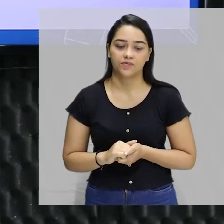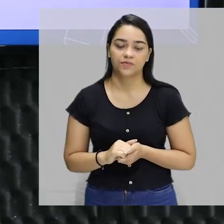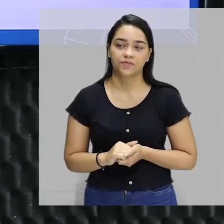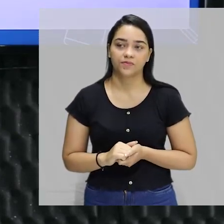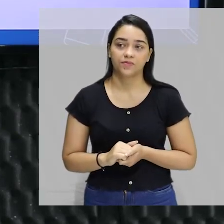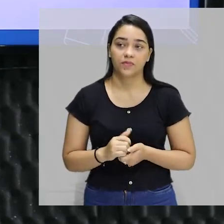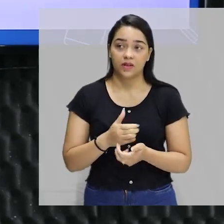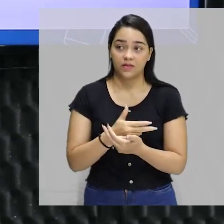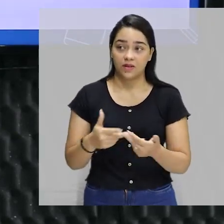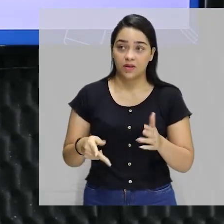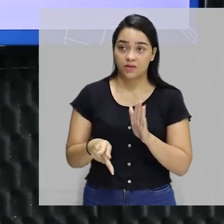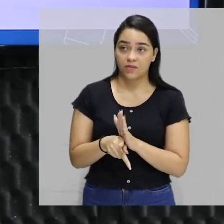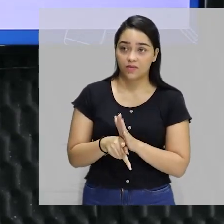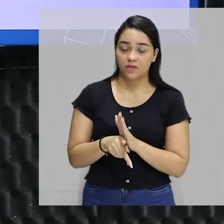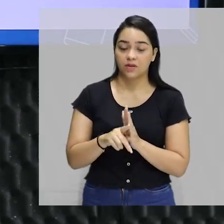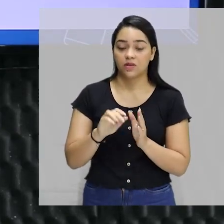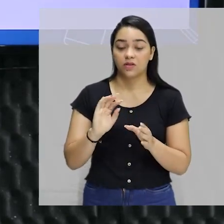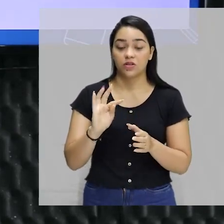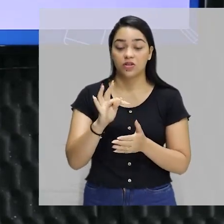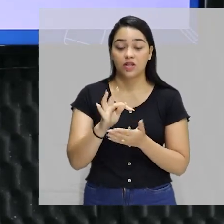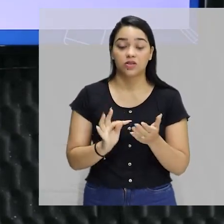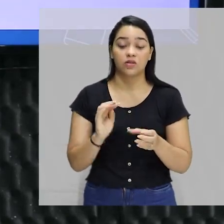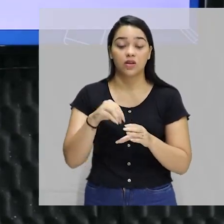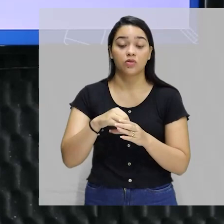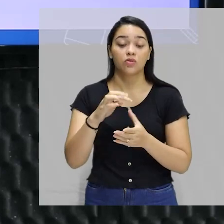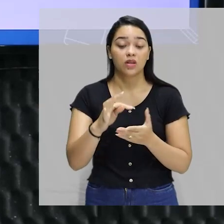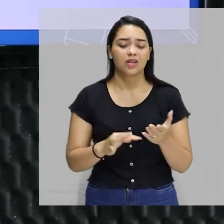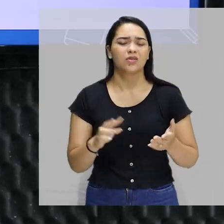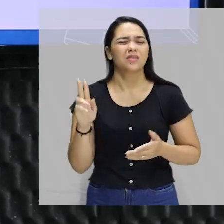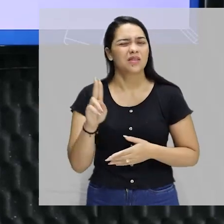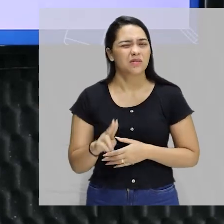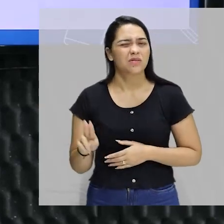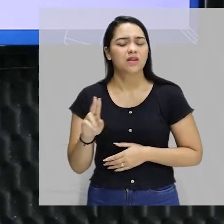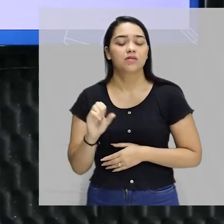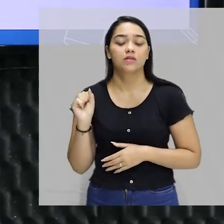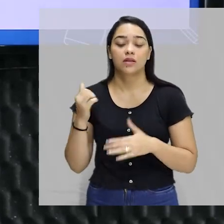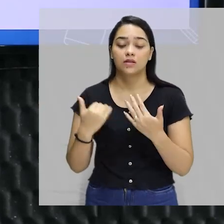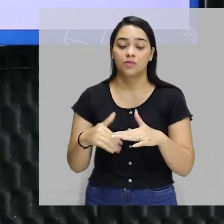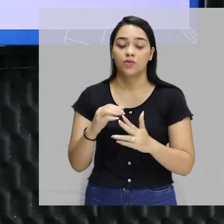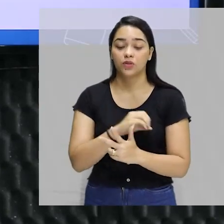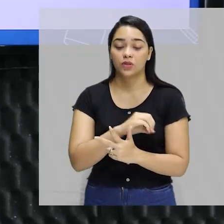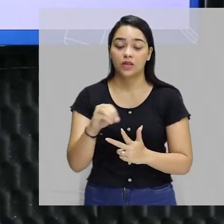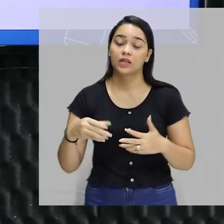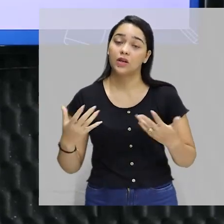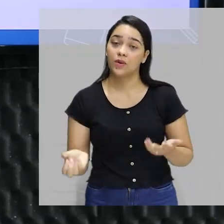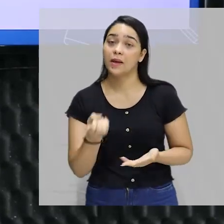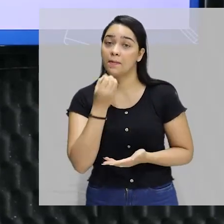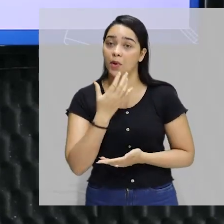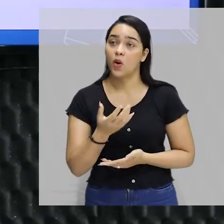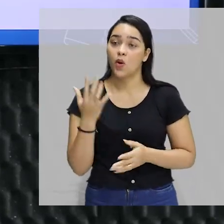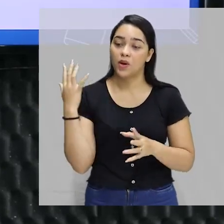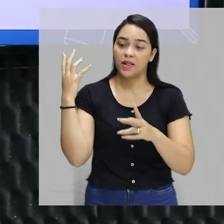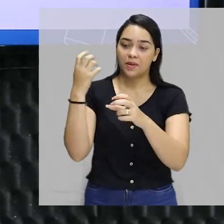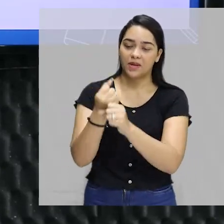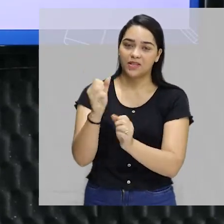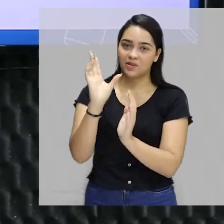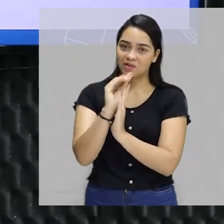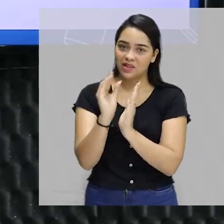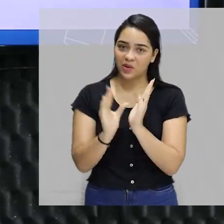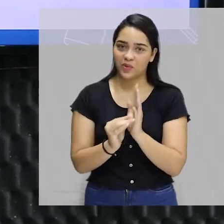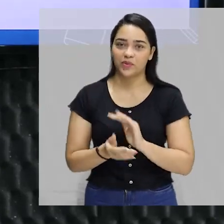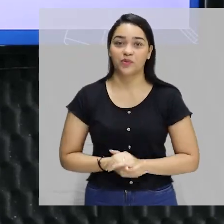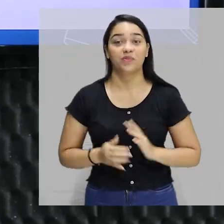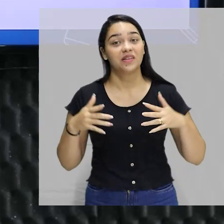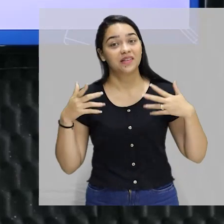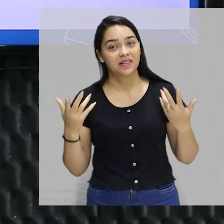Então, esses elementos de intertextualidade são muito utilizados nas provas do Enem. Então, vale a pena revisar esse conteúdo.